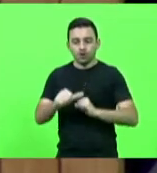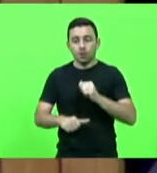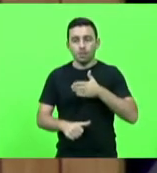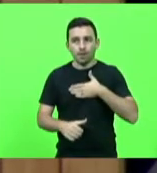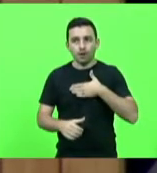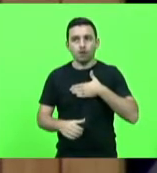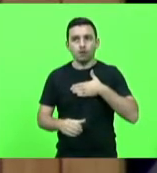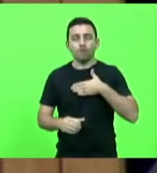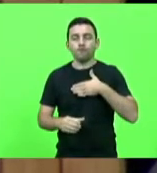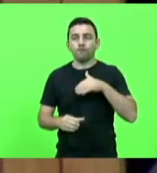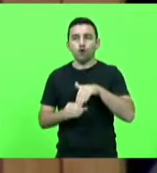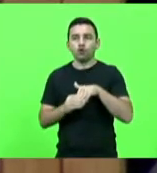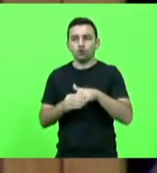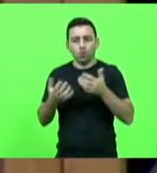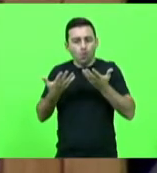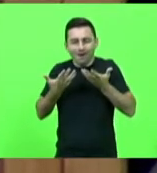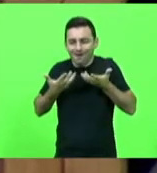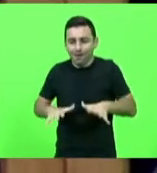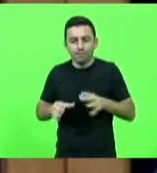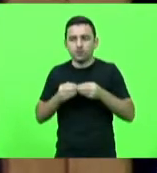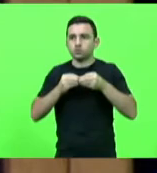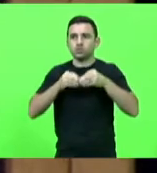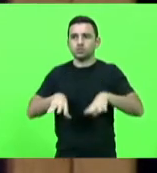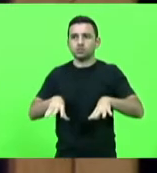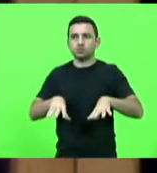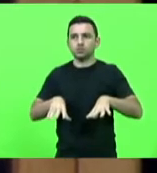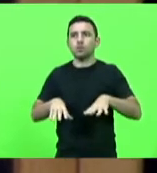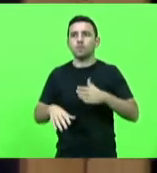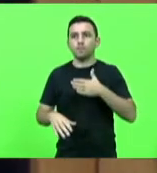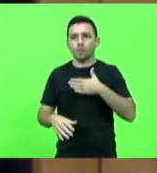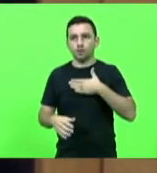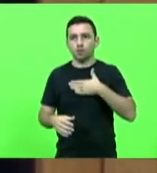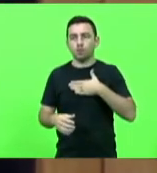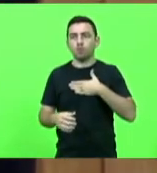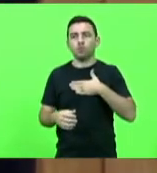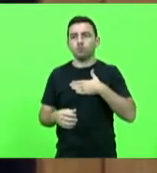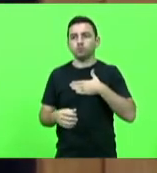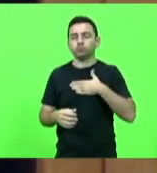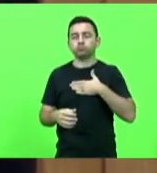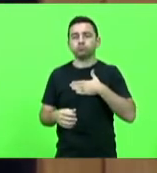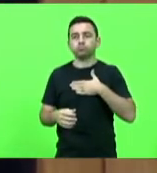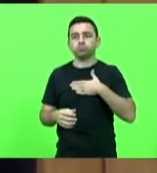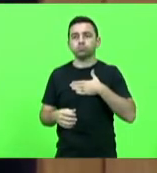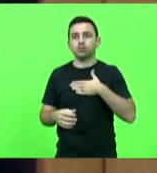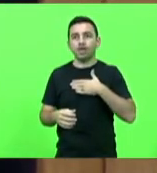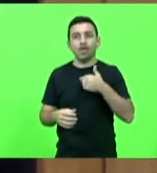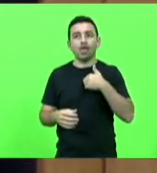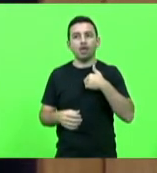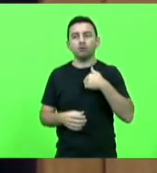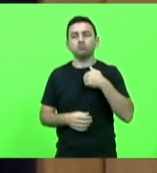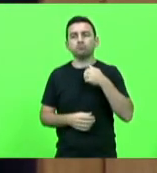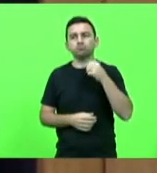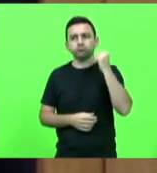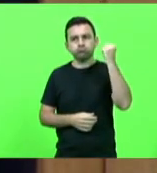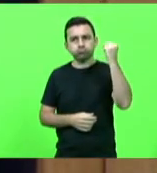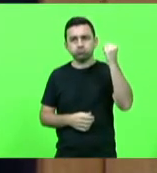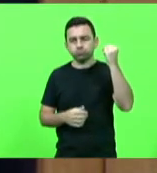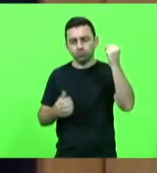favor, sim, para não prejudicar ninguém. Não é esse o meu objetivo. Agora ficou meu voto de protesto em relação a isso,